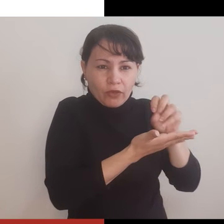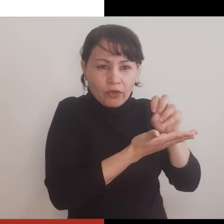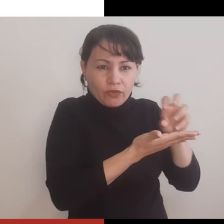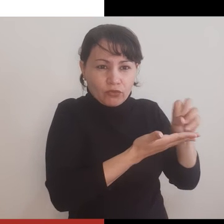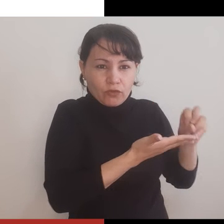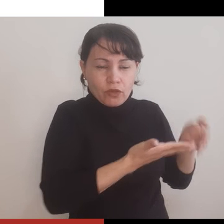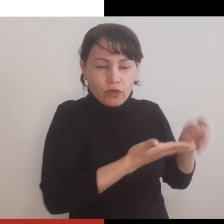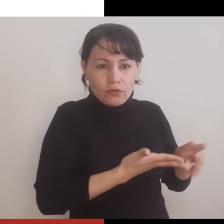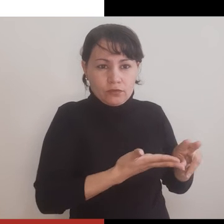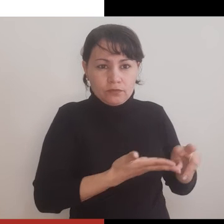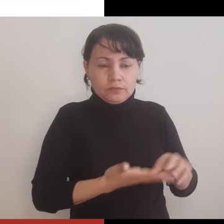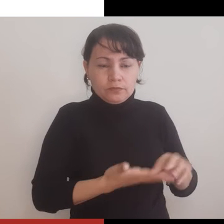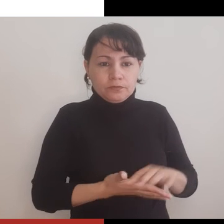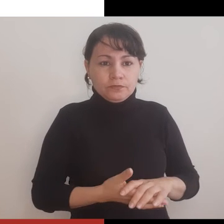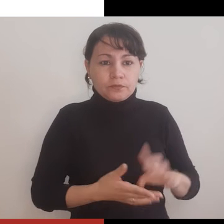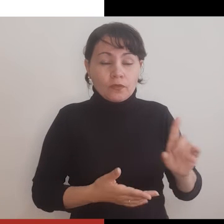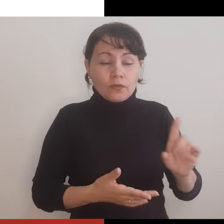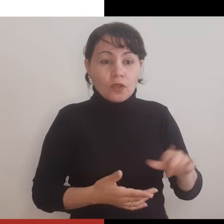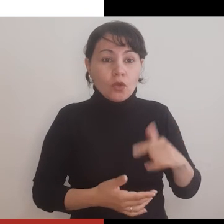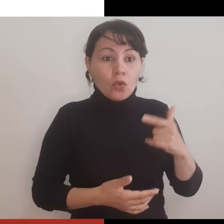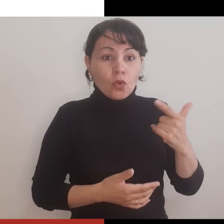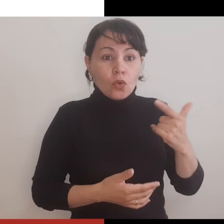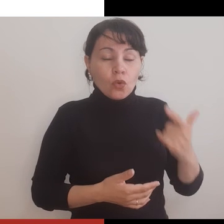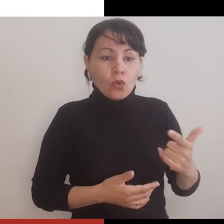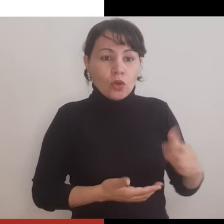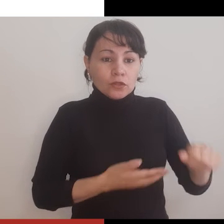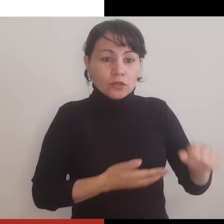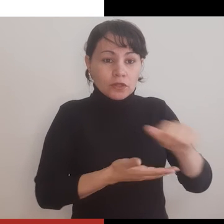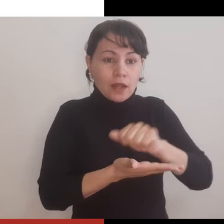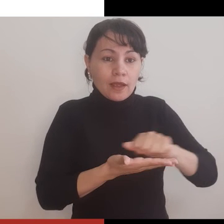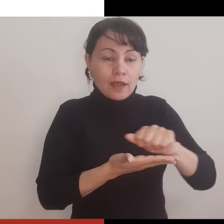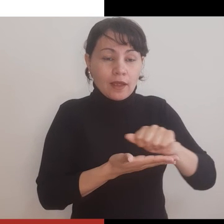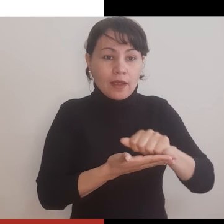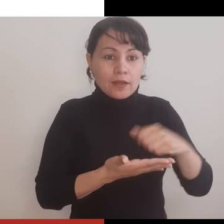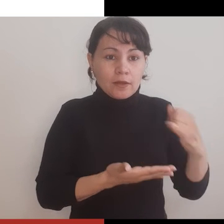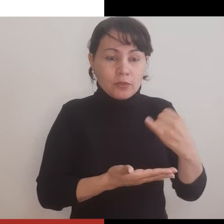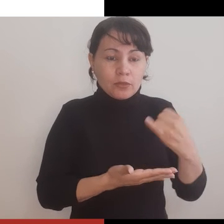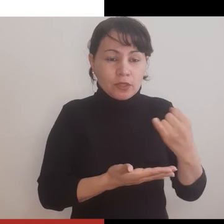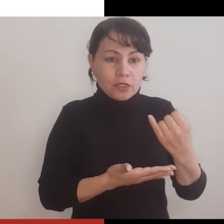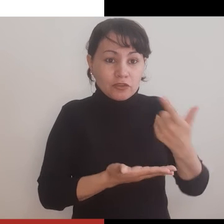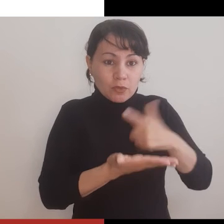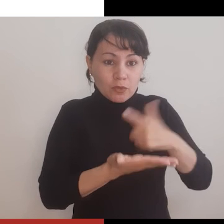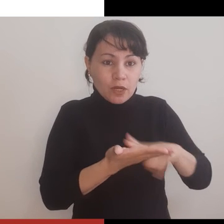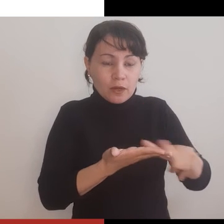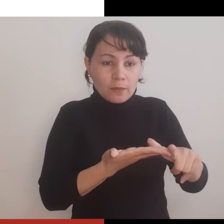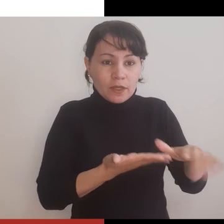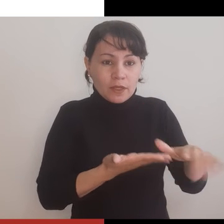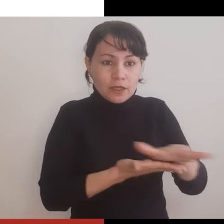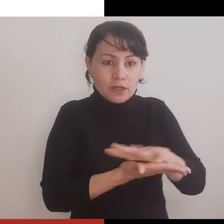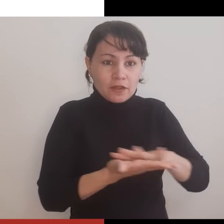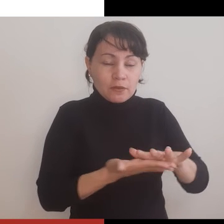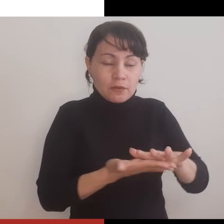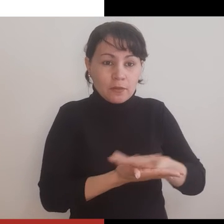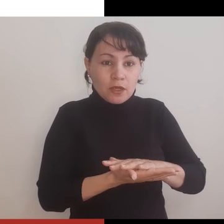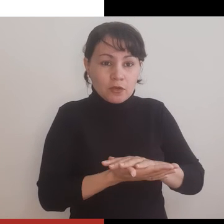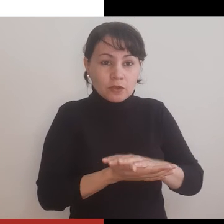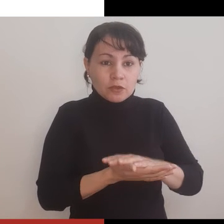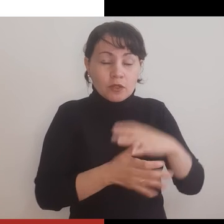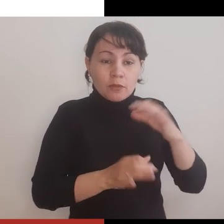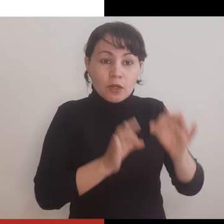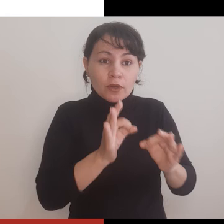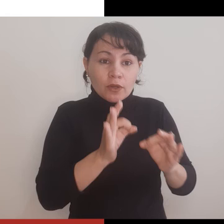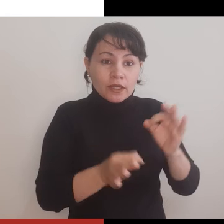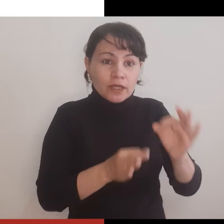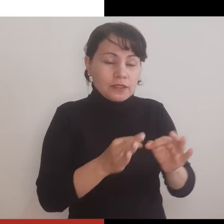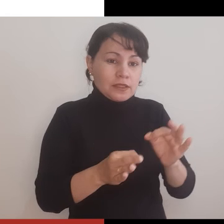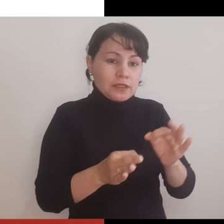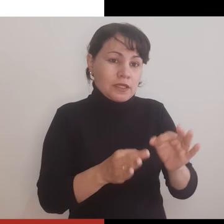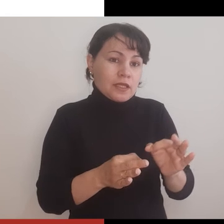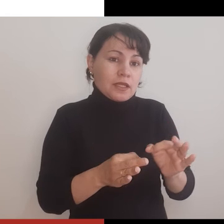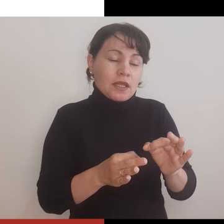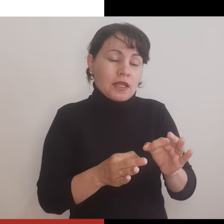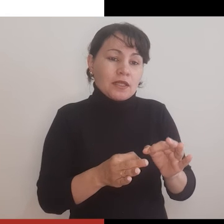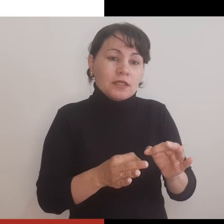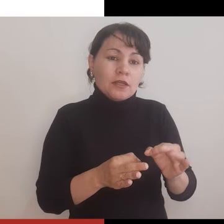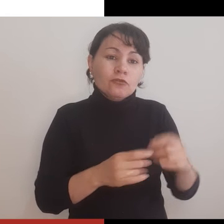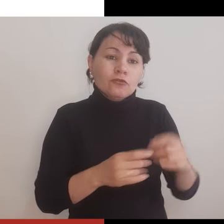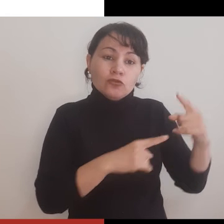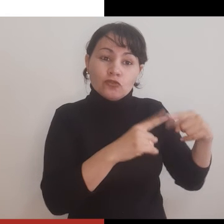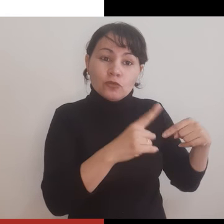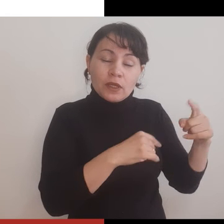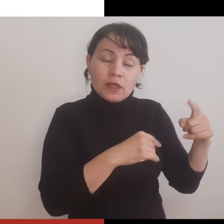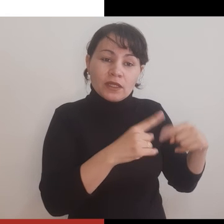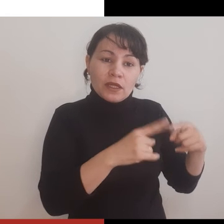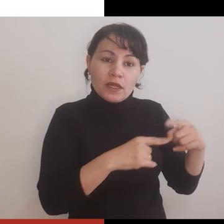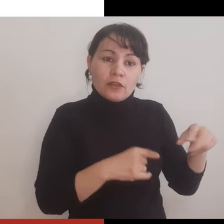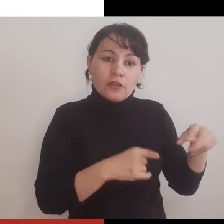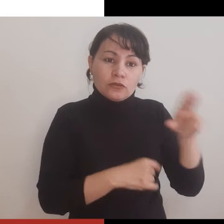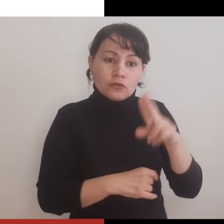Um outro setor importante é o setor para a lavagem das mãos e para a paramentação e a desparamentação dos EPIs